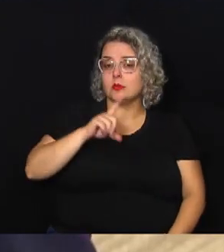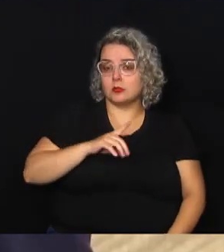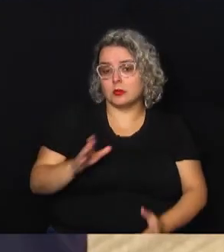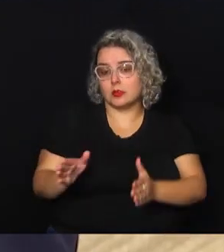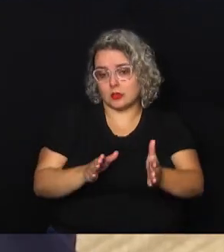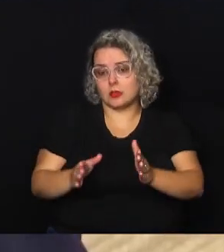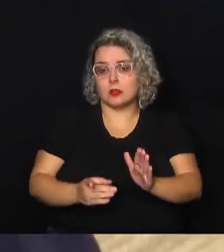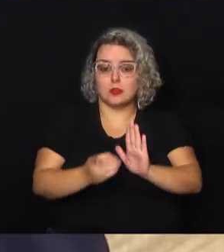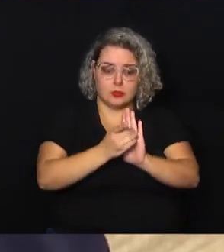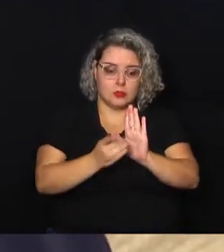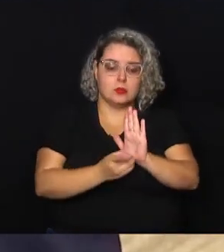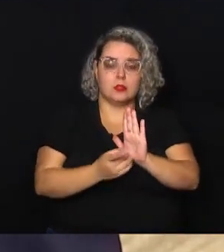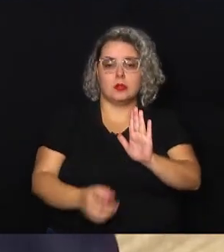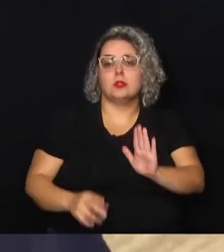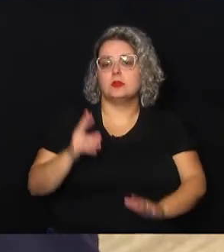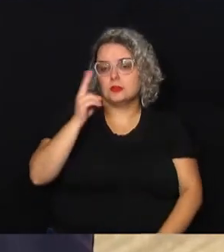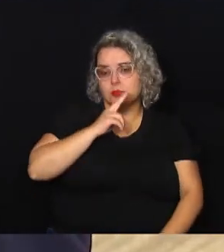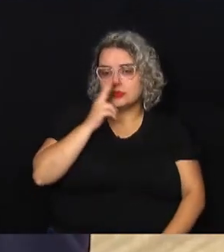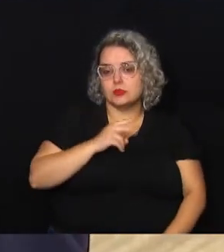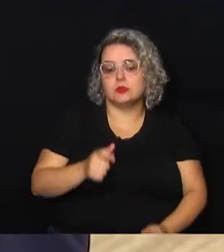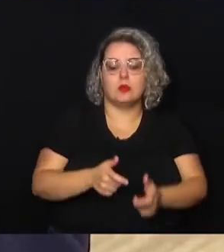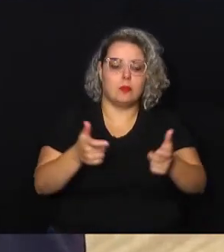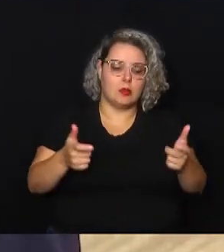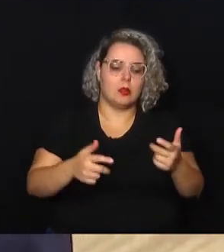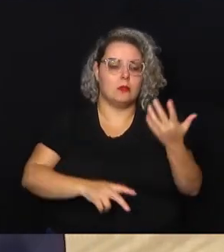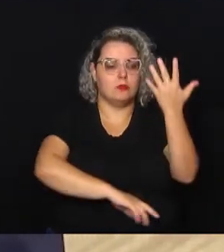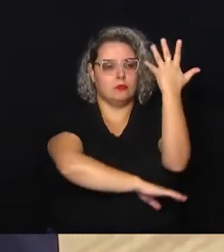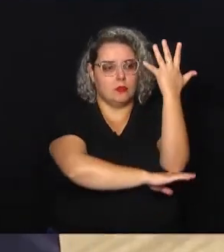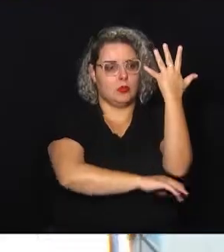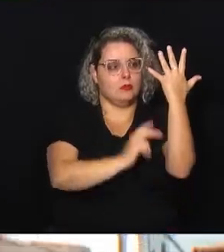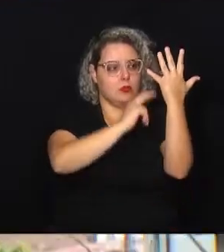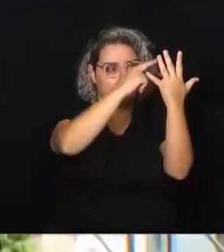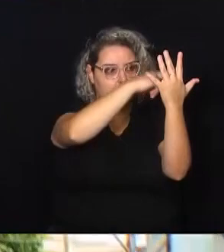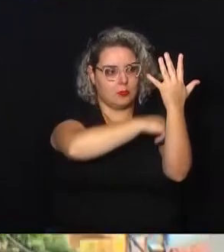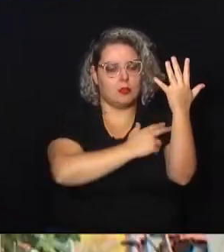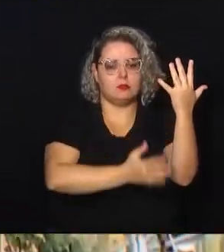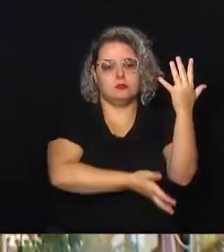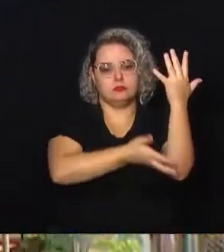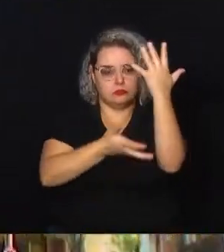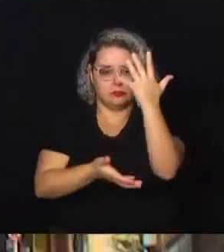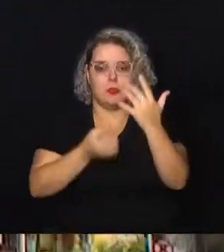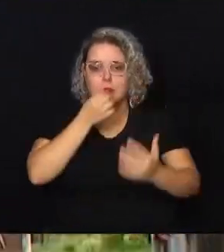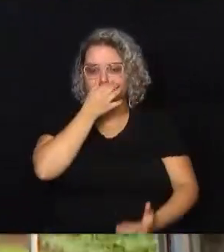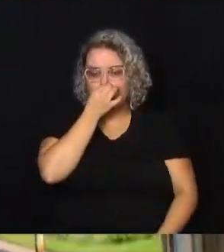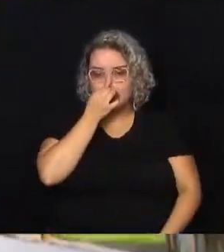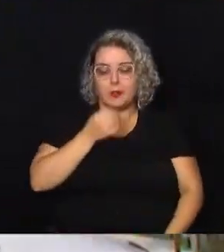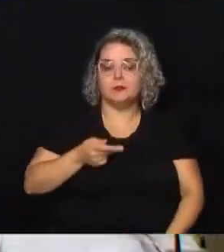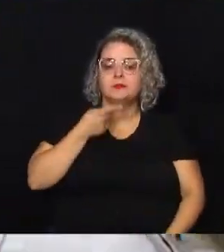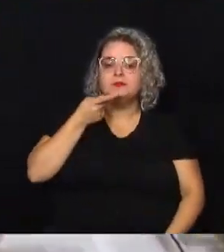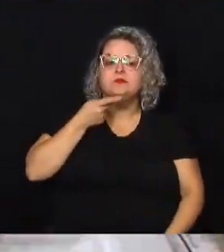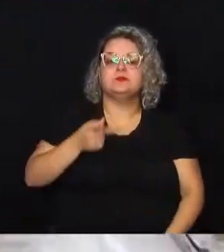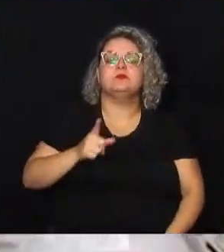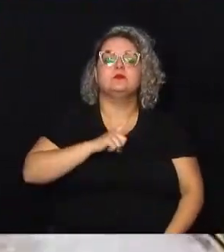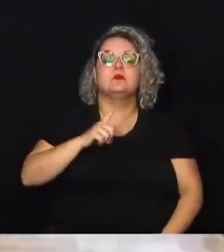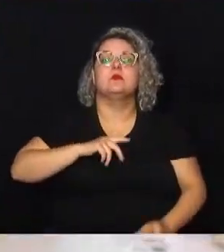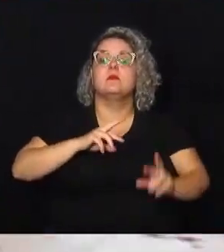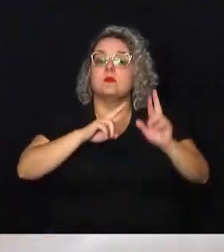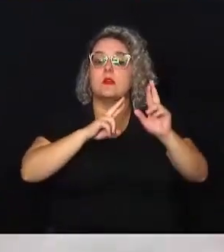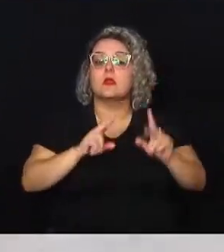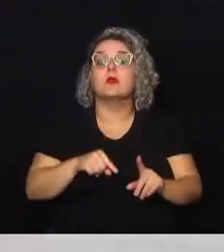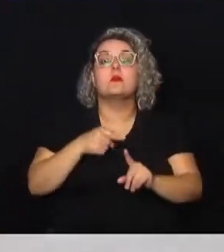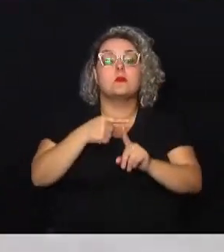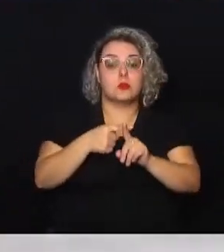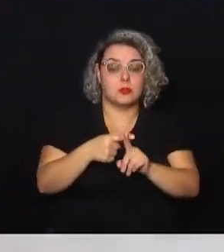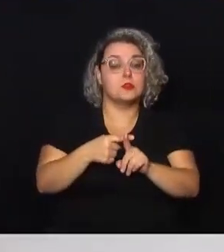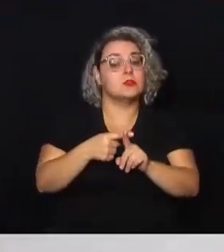aumentar as equipes de vistoria e também de pó da extração de árvores de estado de risco ele ainda destacou que tem expectativa S positivas